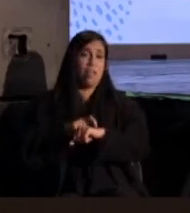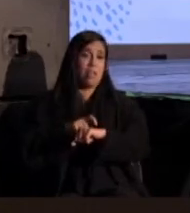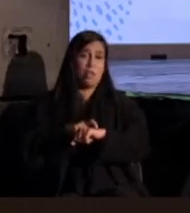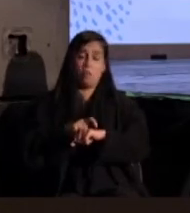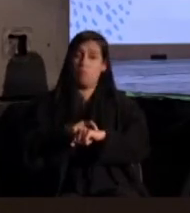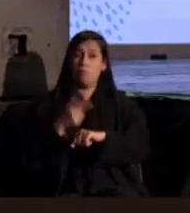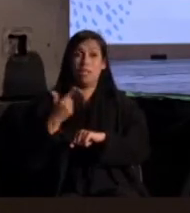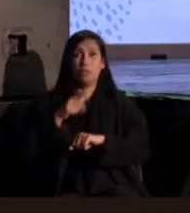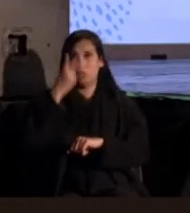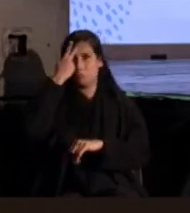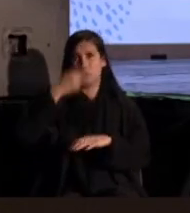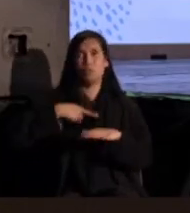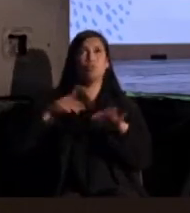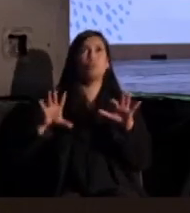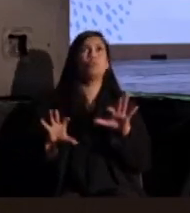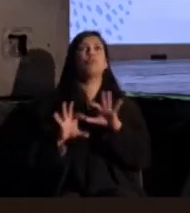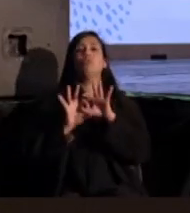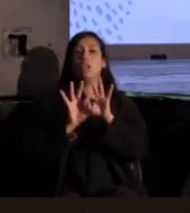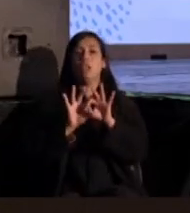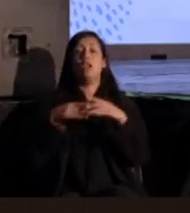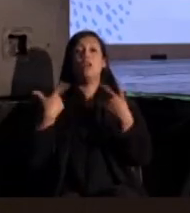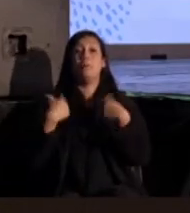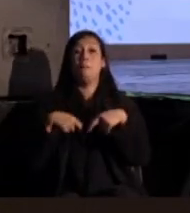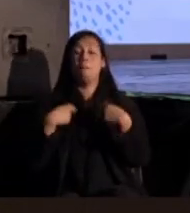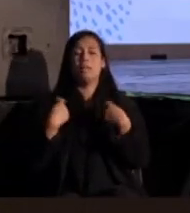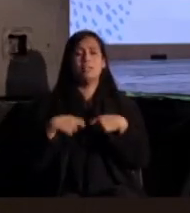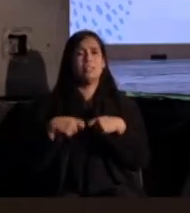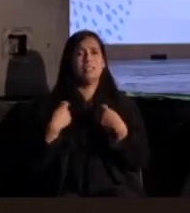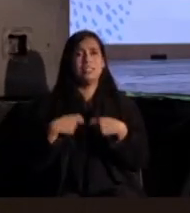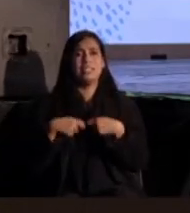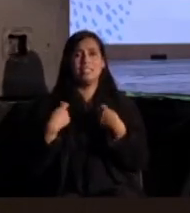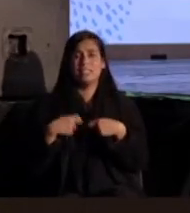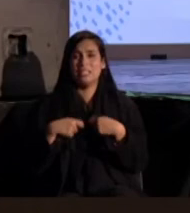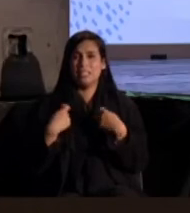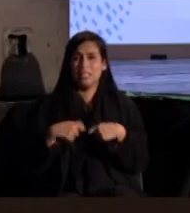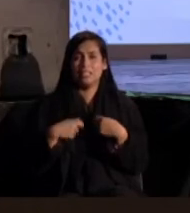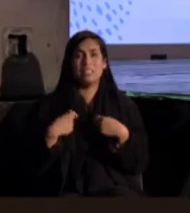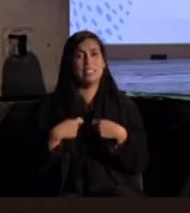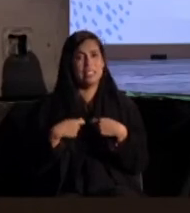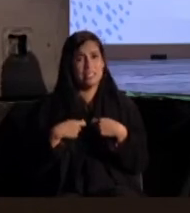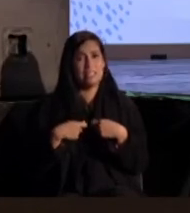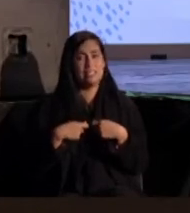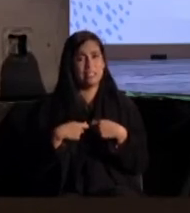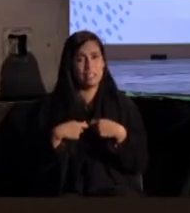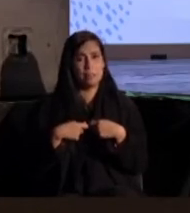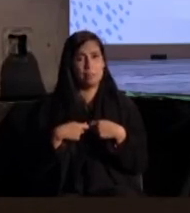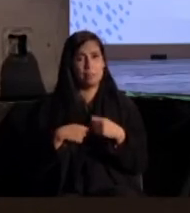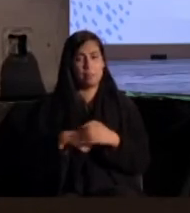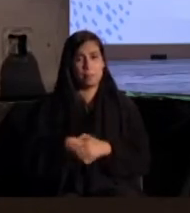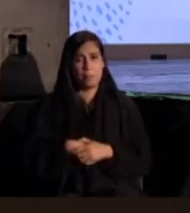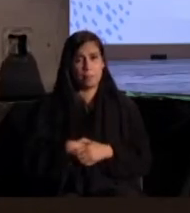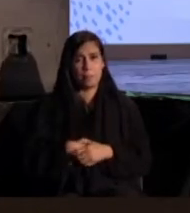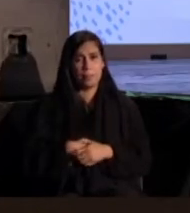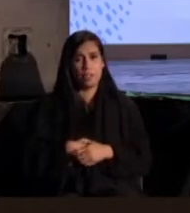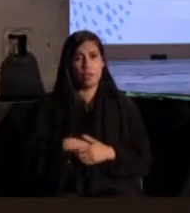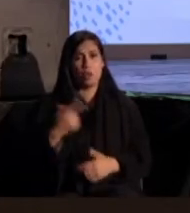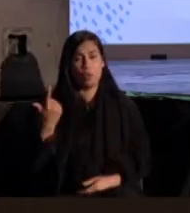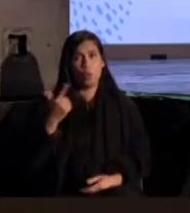dessa conexão. Então, você precisa, no modo sobrevivência, garantir o almoço, garantir o jantar.